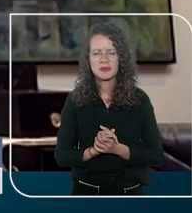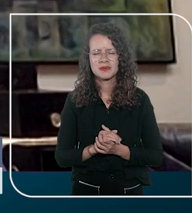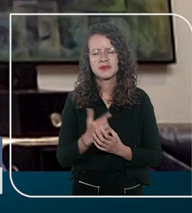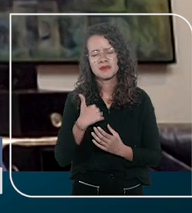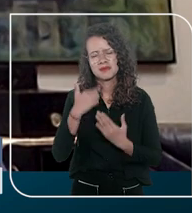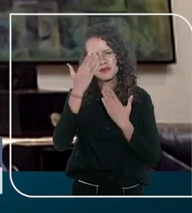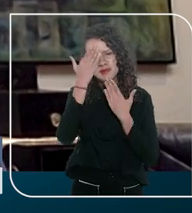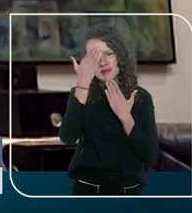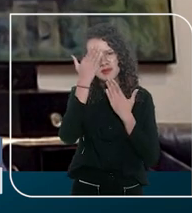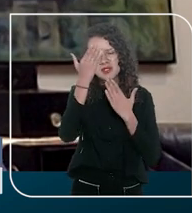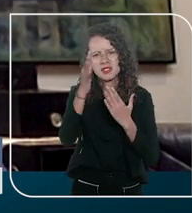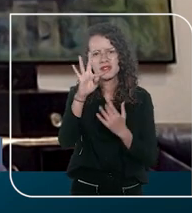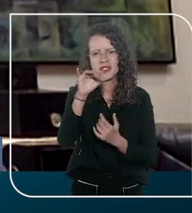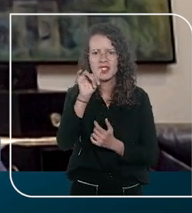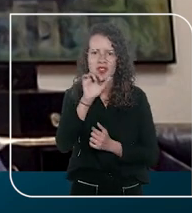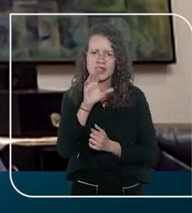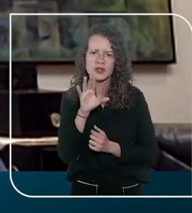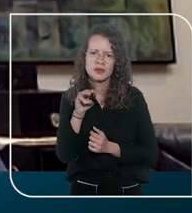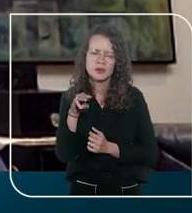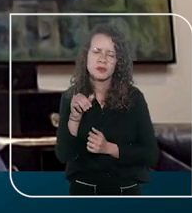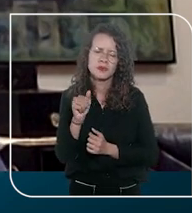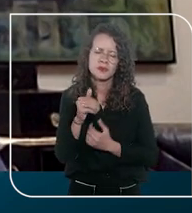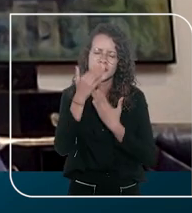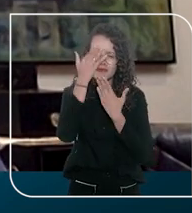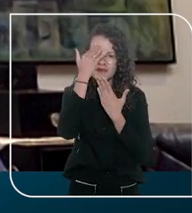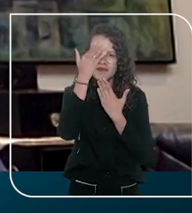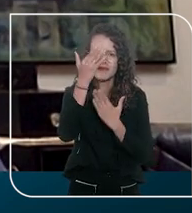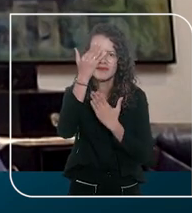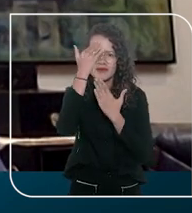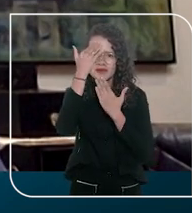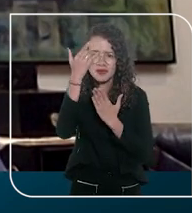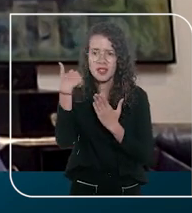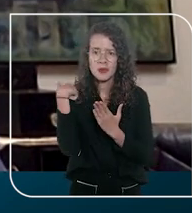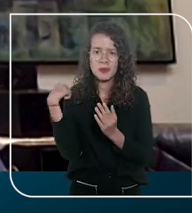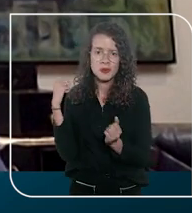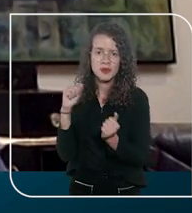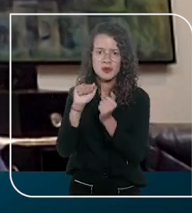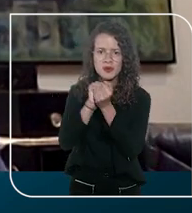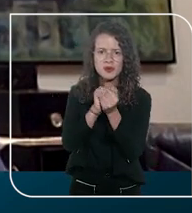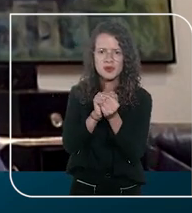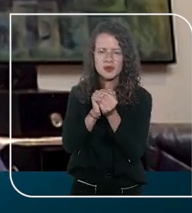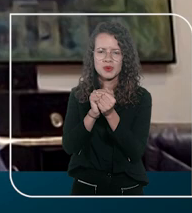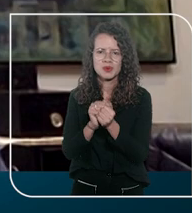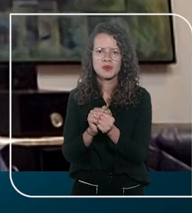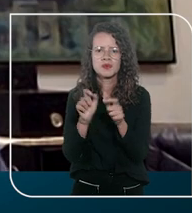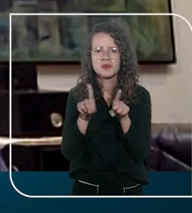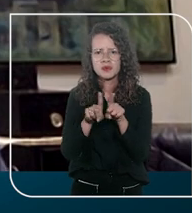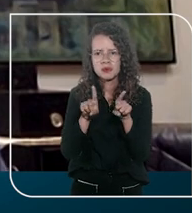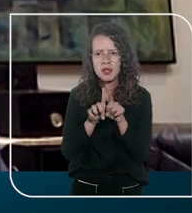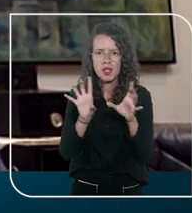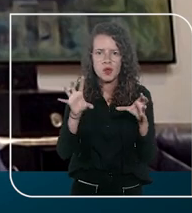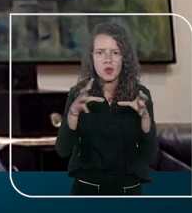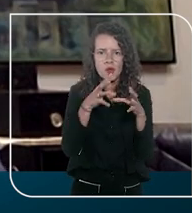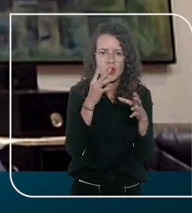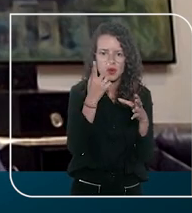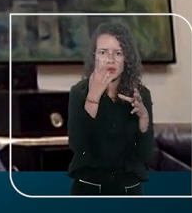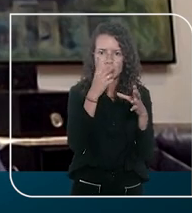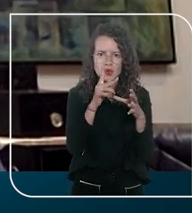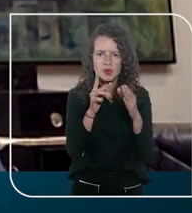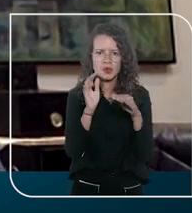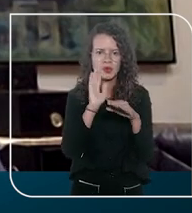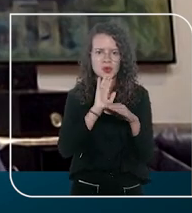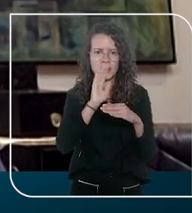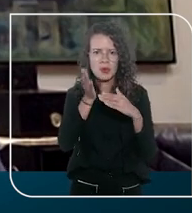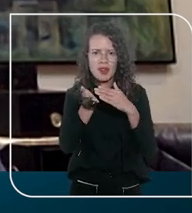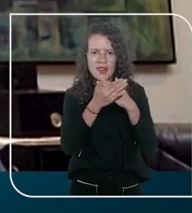Eu que agradeço, Faixa, muito obrigado por essa oportunidade. Agradeço a você, a toda a equipe que está aí nos